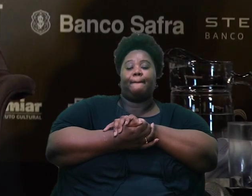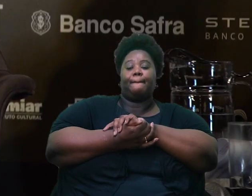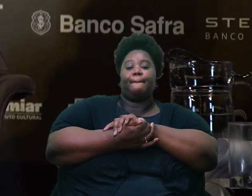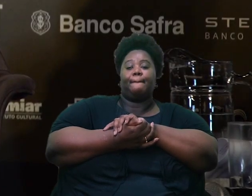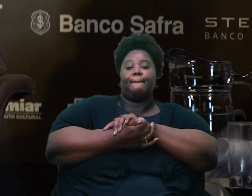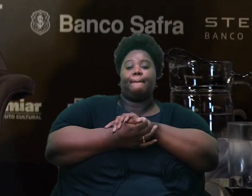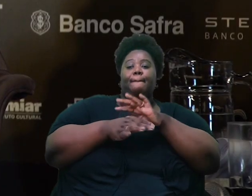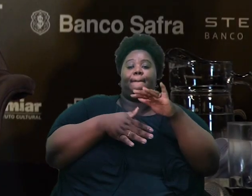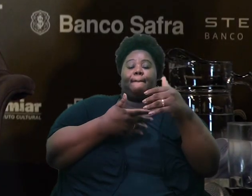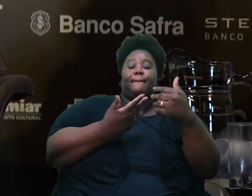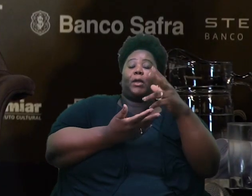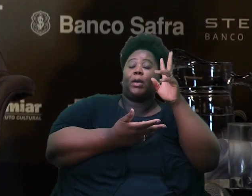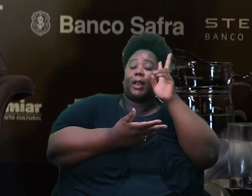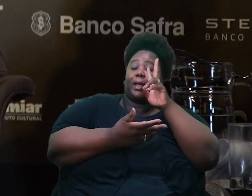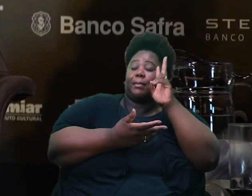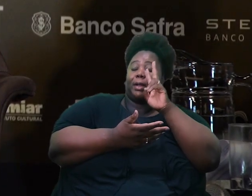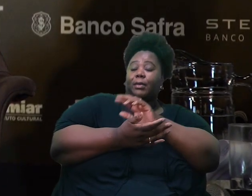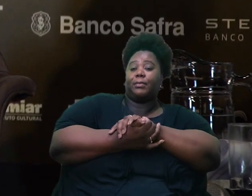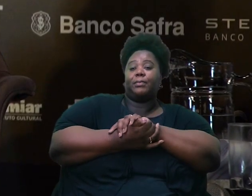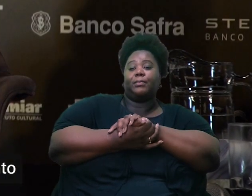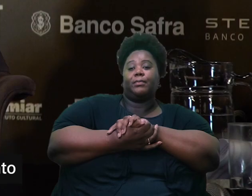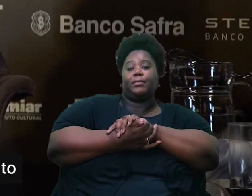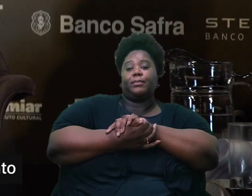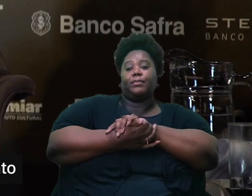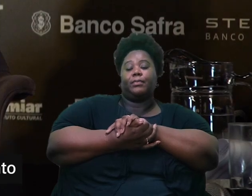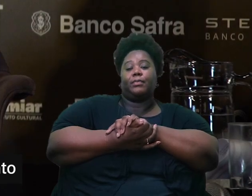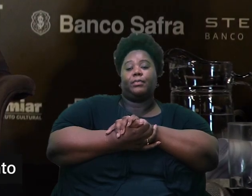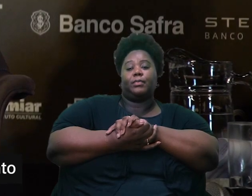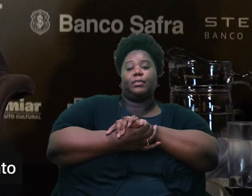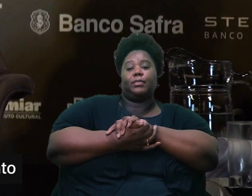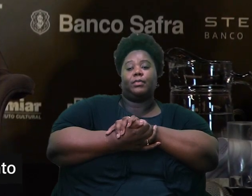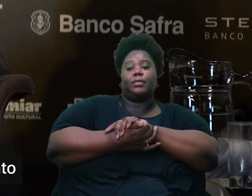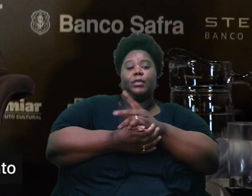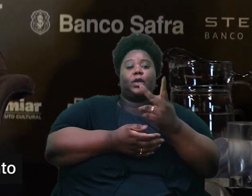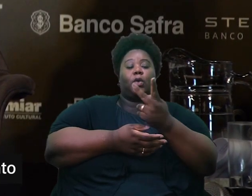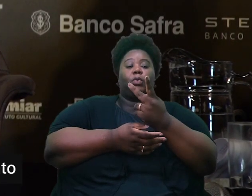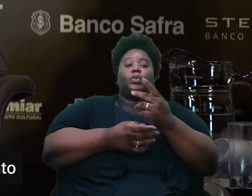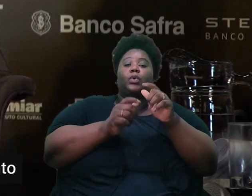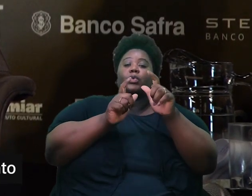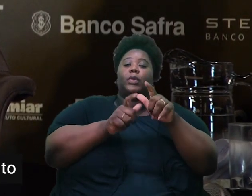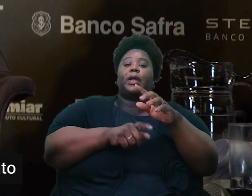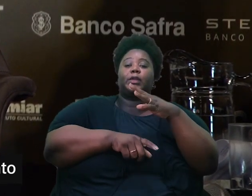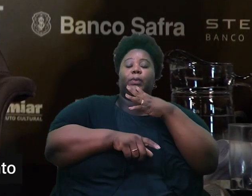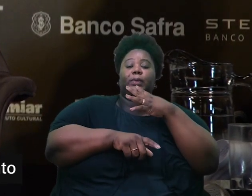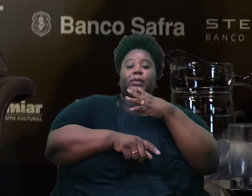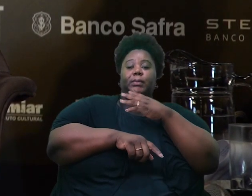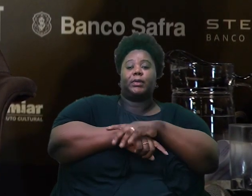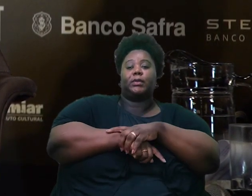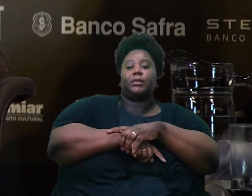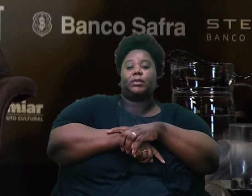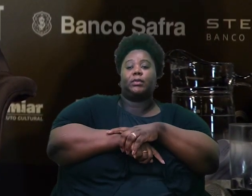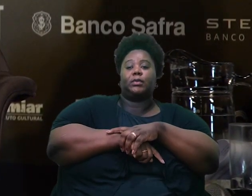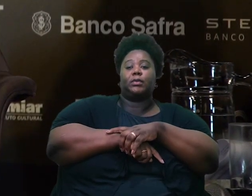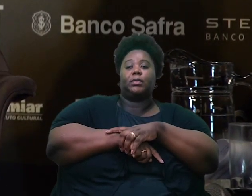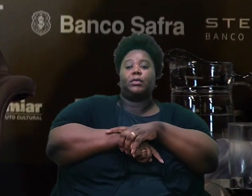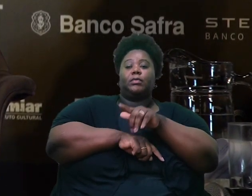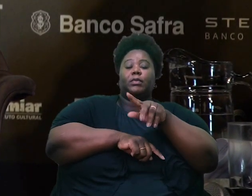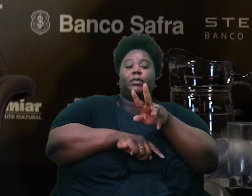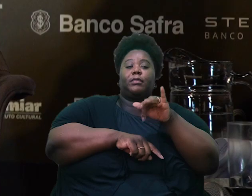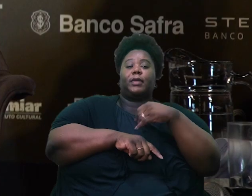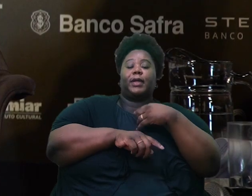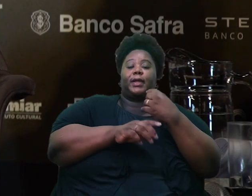Então, olha que privilégio, né? Esses dois lugares do conhecimento, você poder